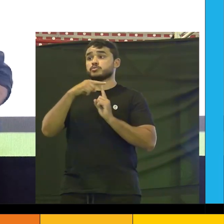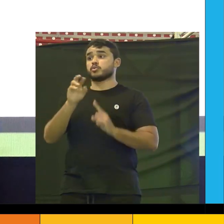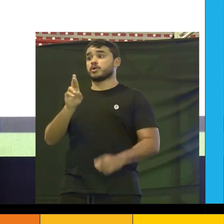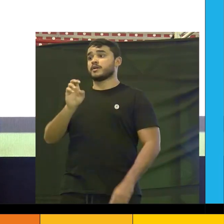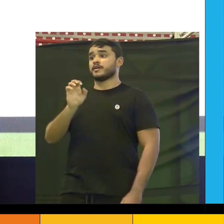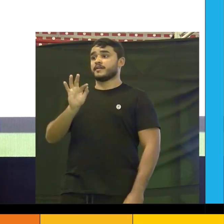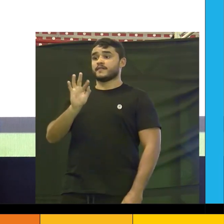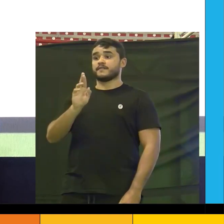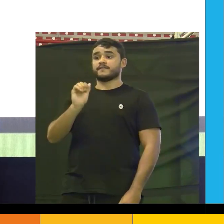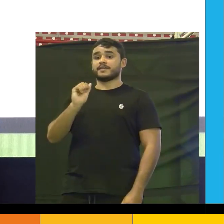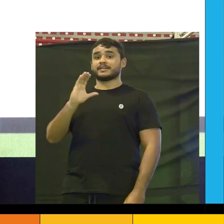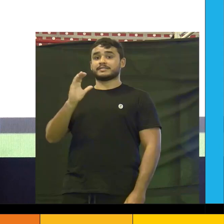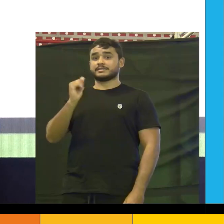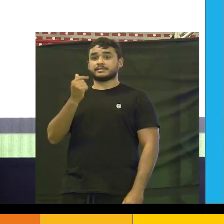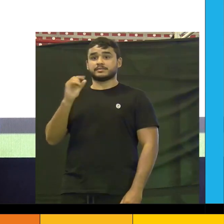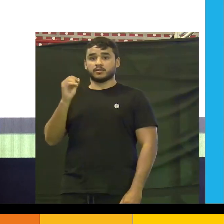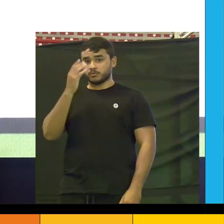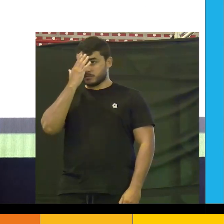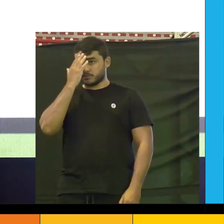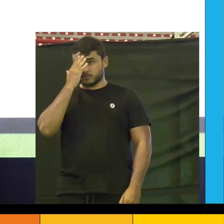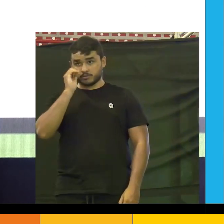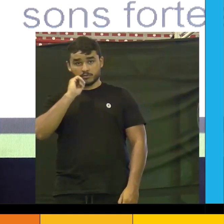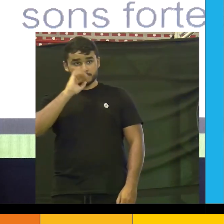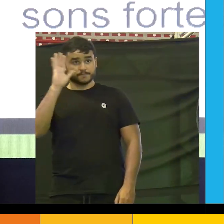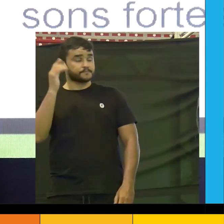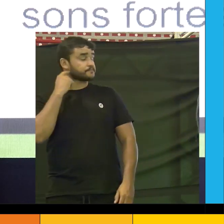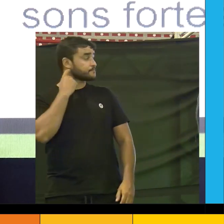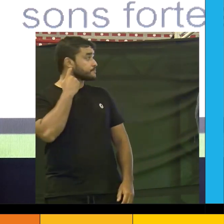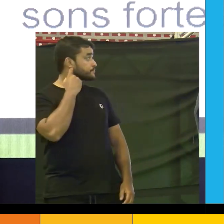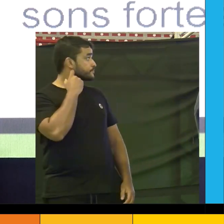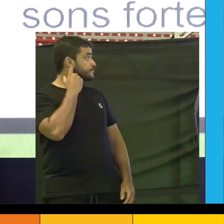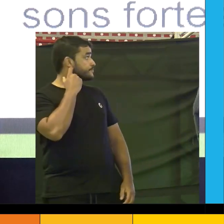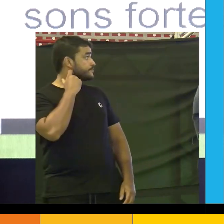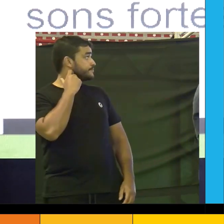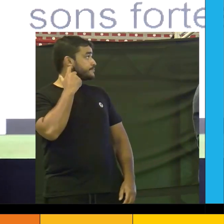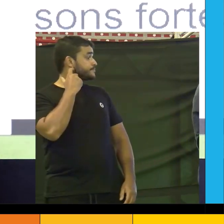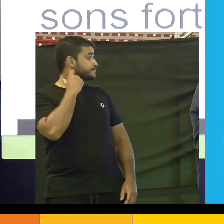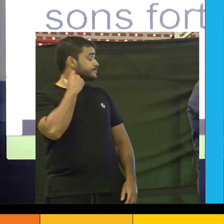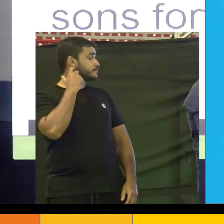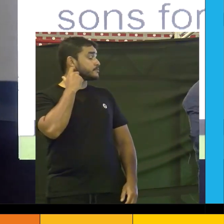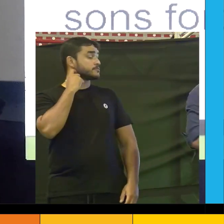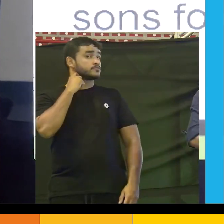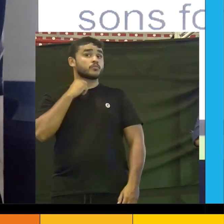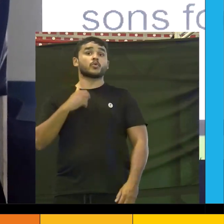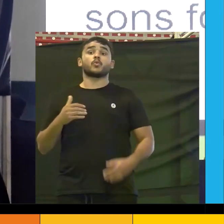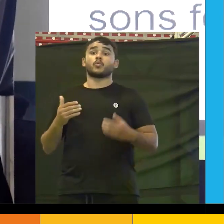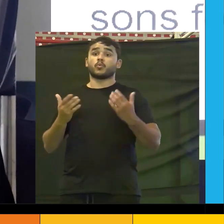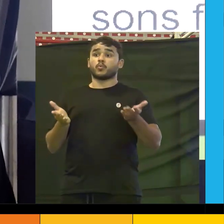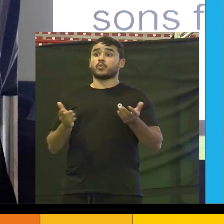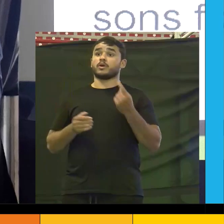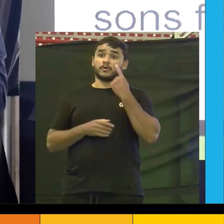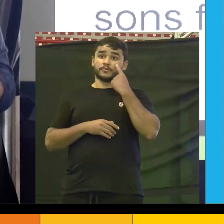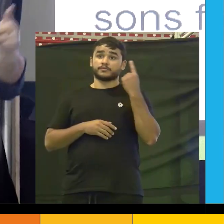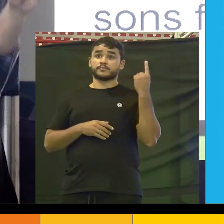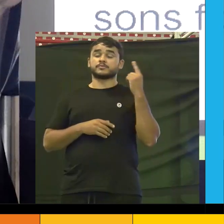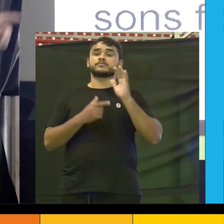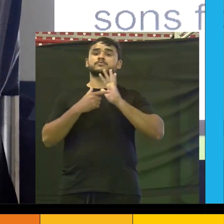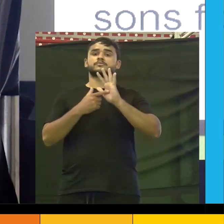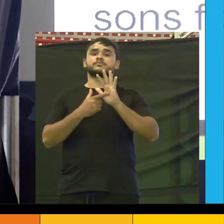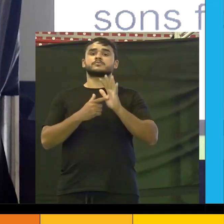Refração. Se baseia aqui, olha aqui. Vamos lá. Muito bem. Em qual das situações a